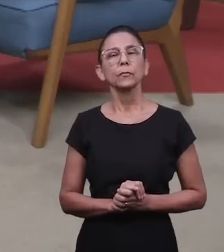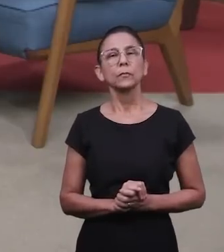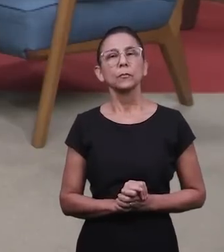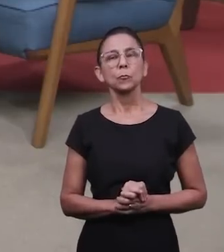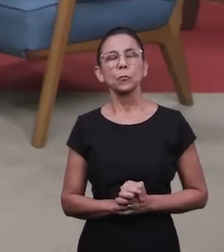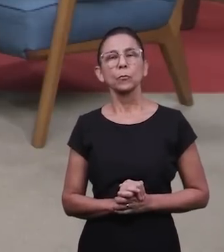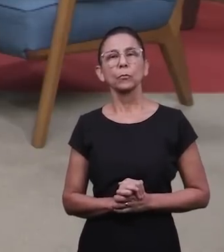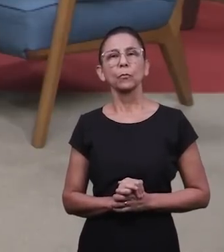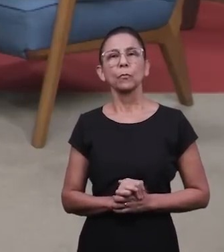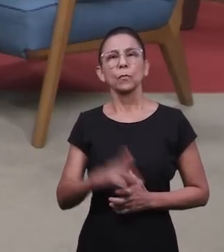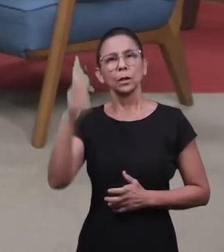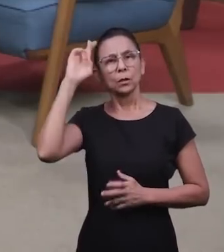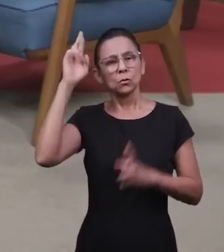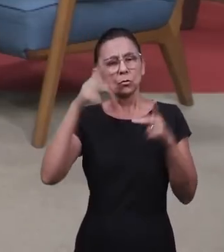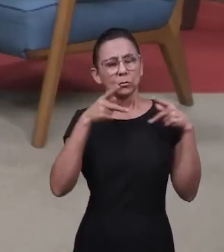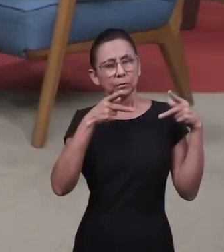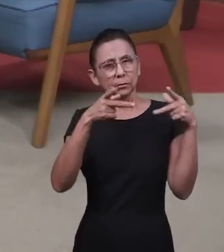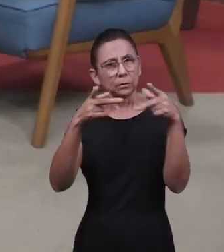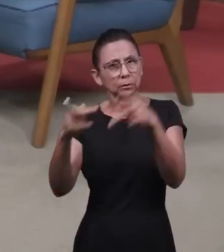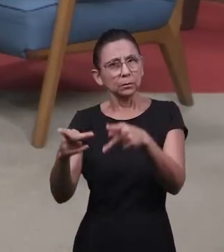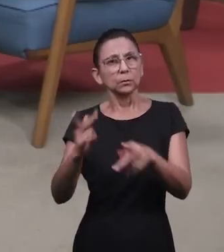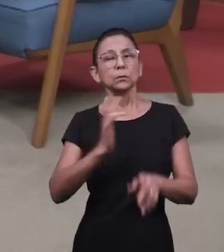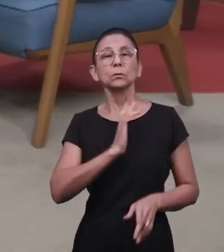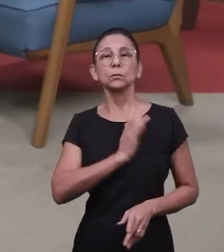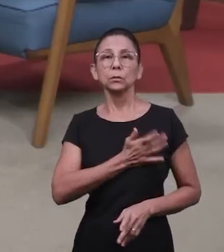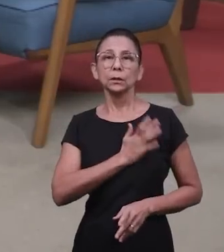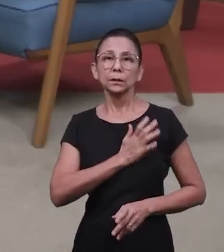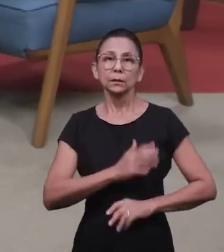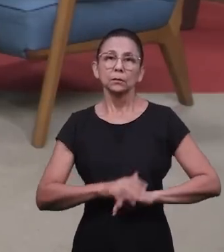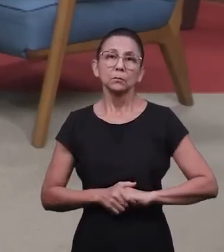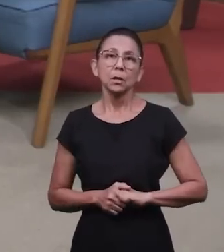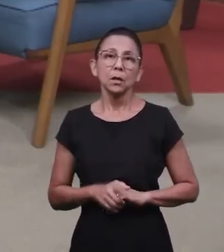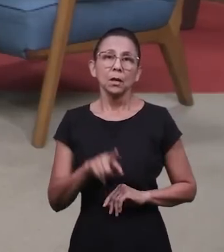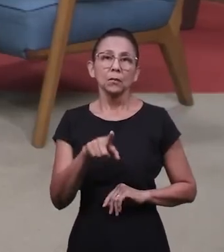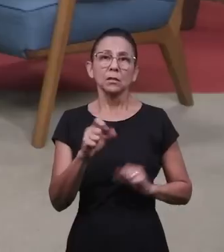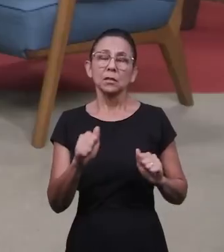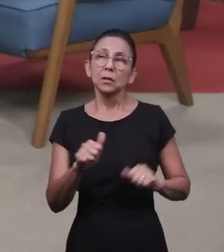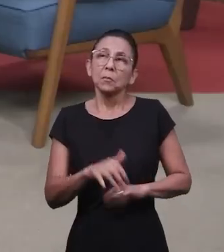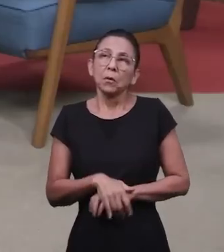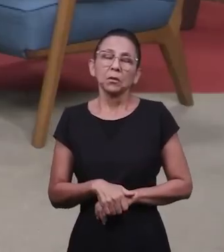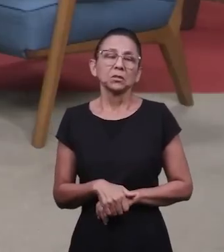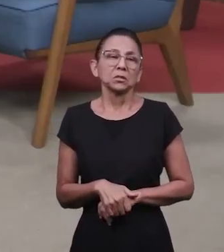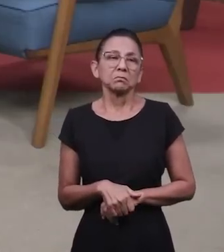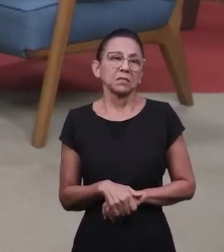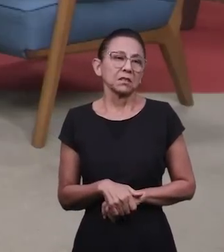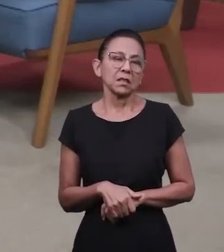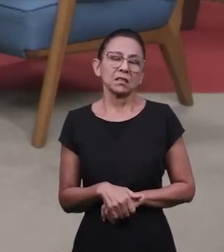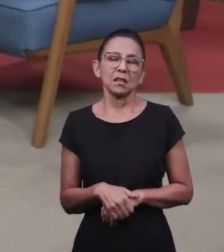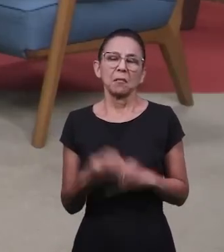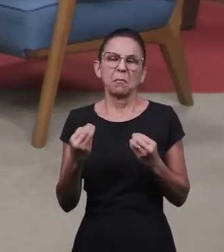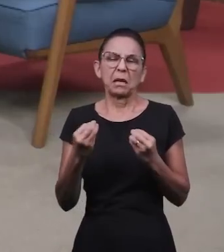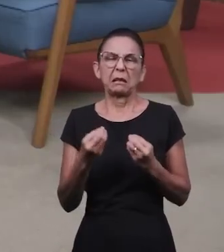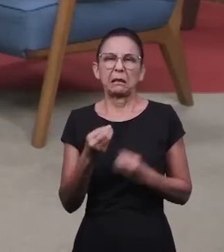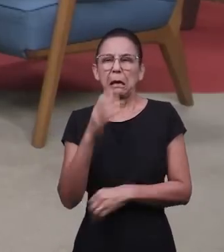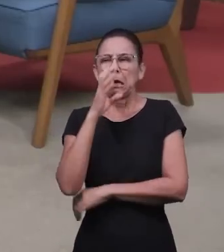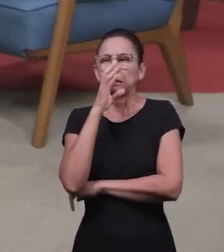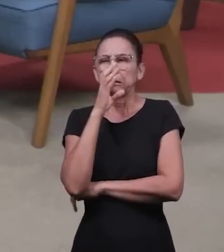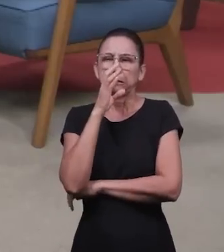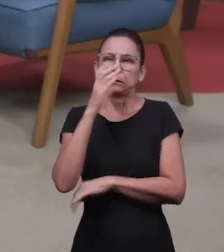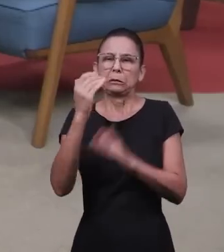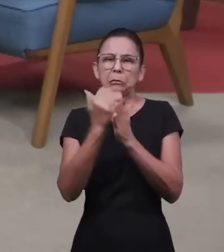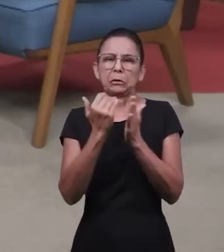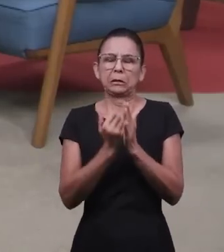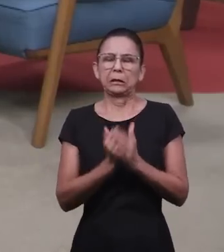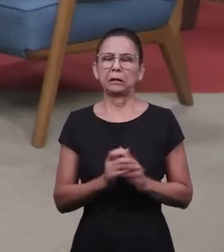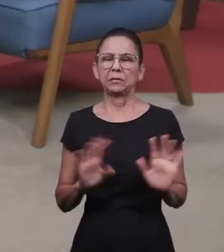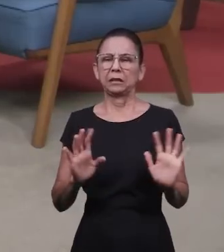Ela teria humanamente motivos para nem assistir e para ir se deitar, naturalmente tomar